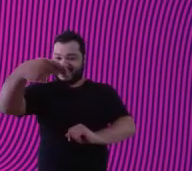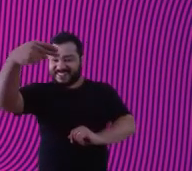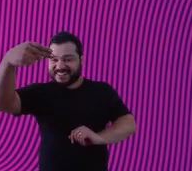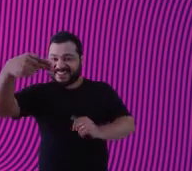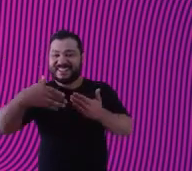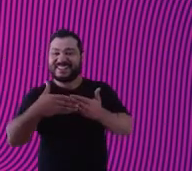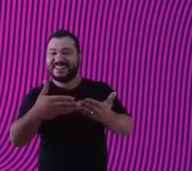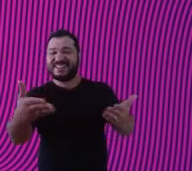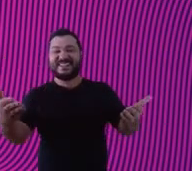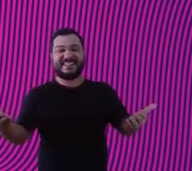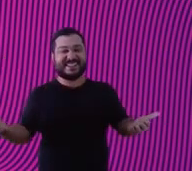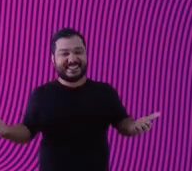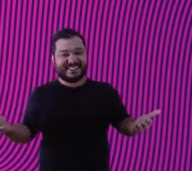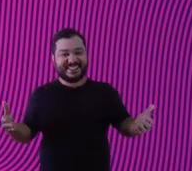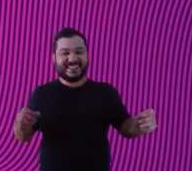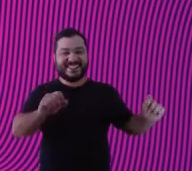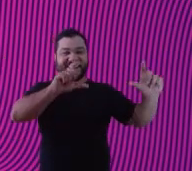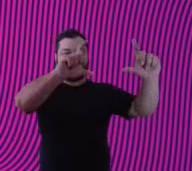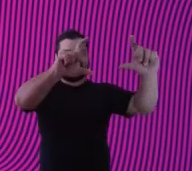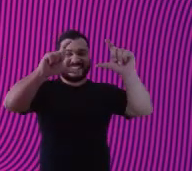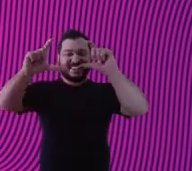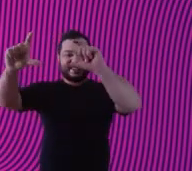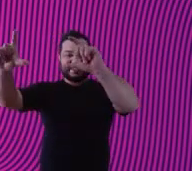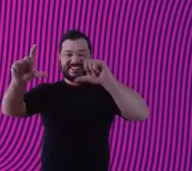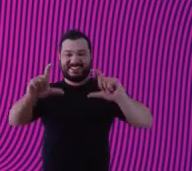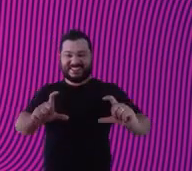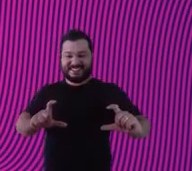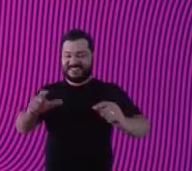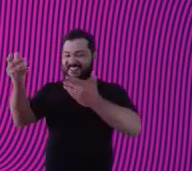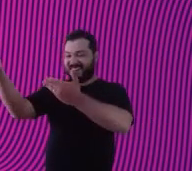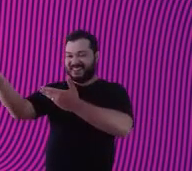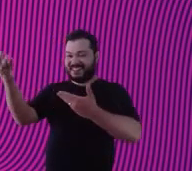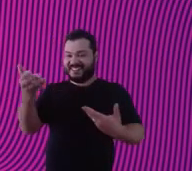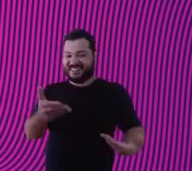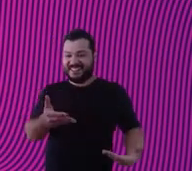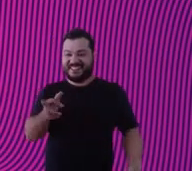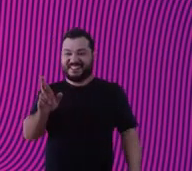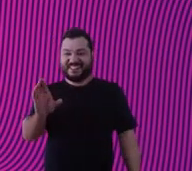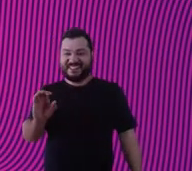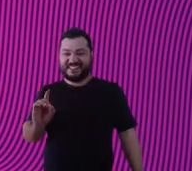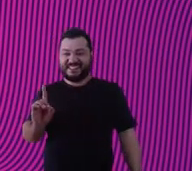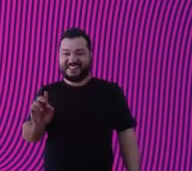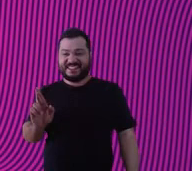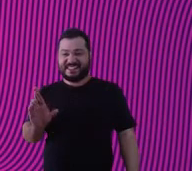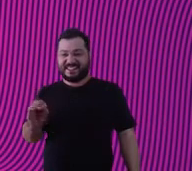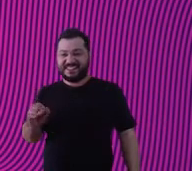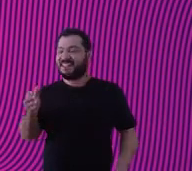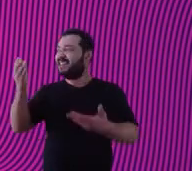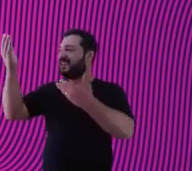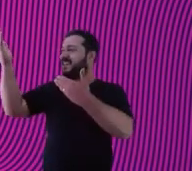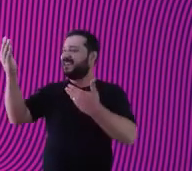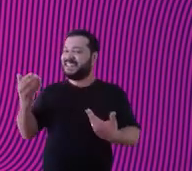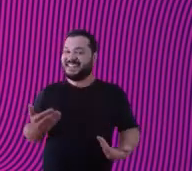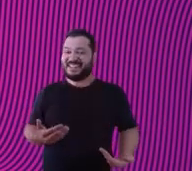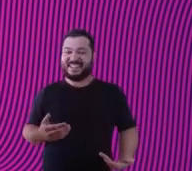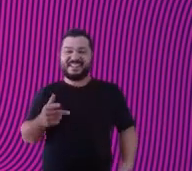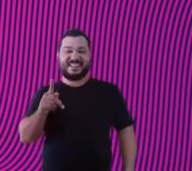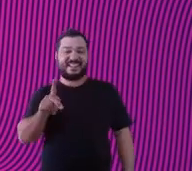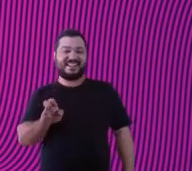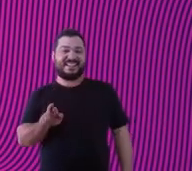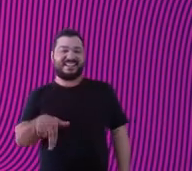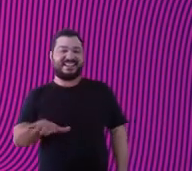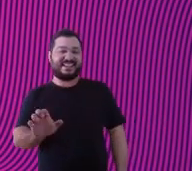todos para quem tiver aparecer só mandou aí o Rodrigo e eu Karine agradecendo aí bom dia Silva